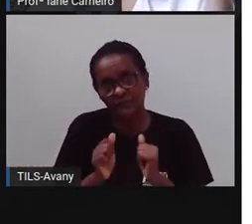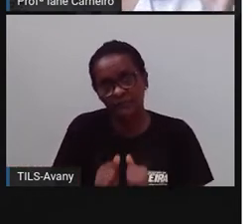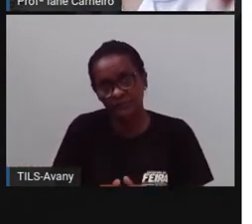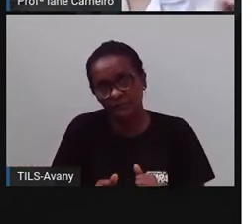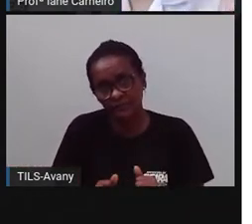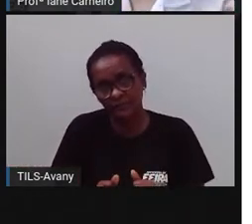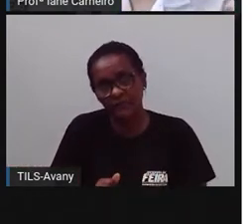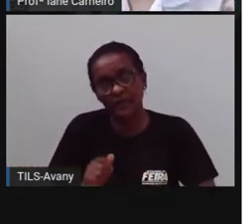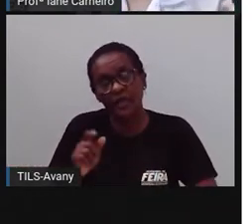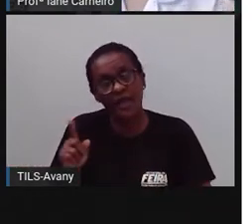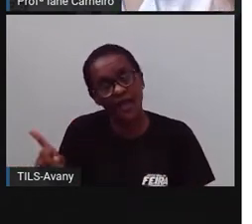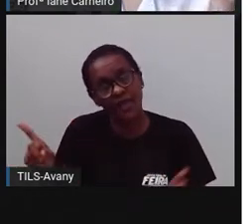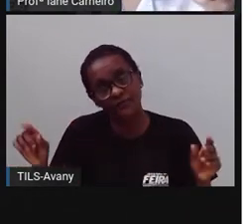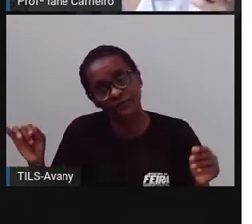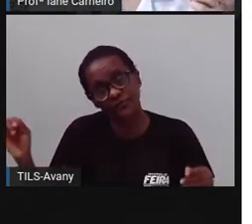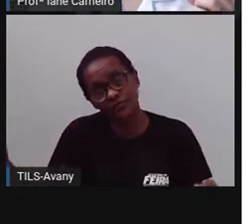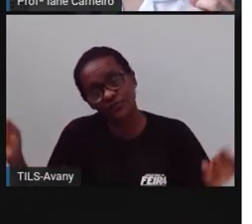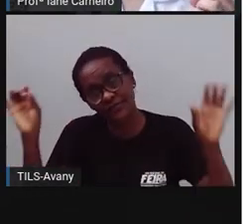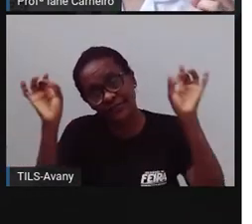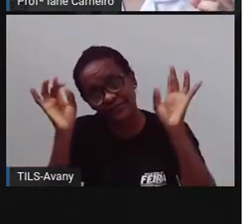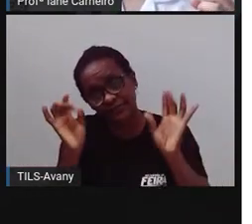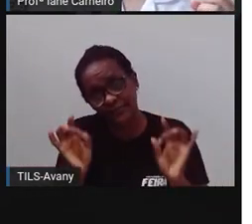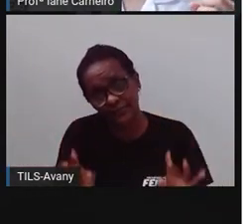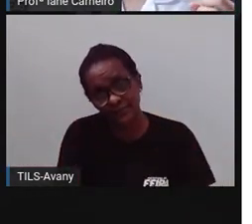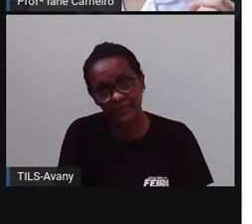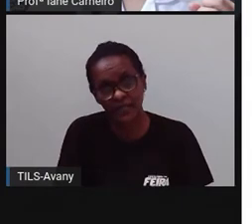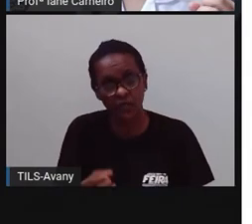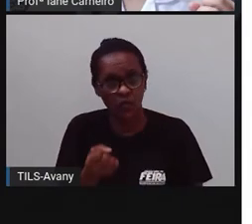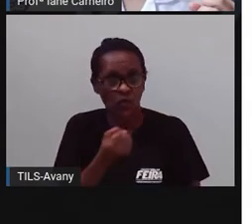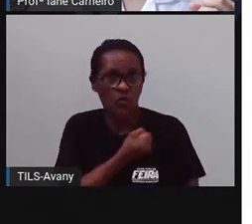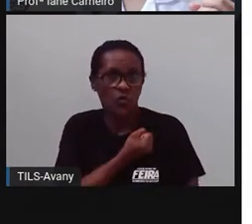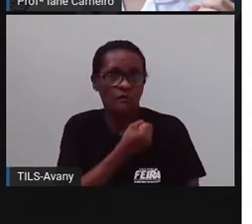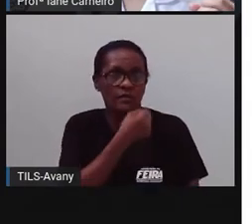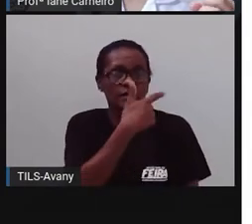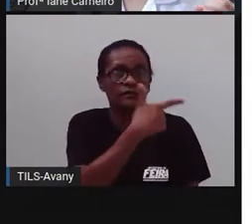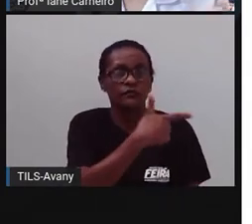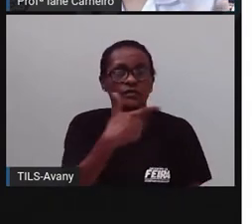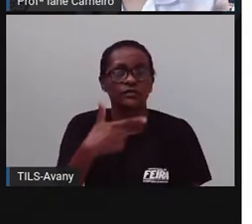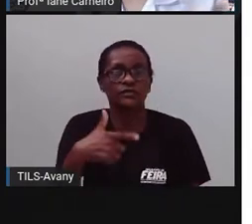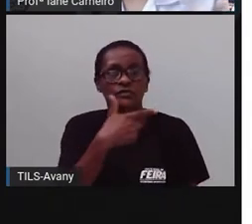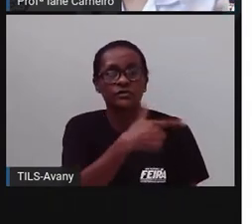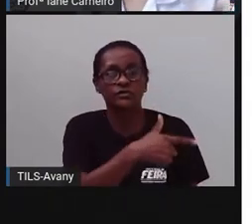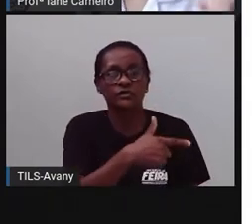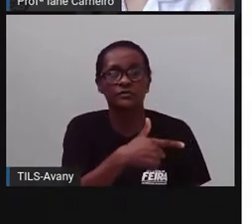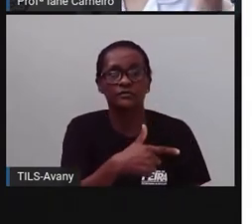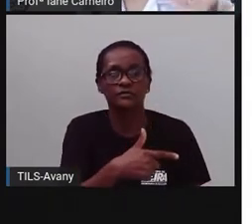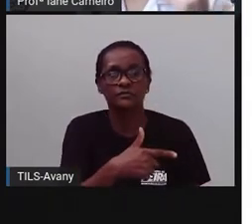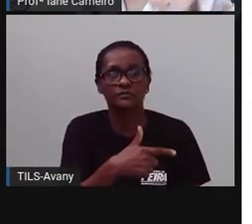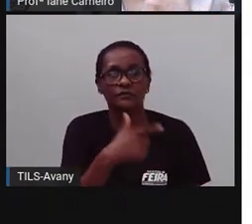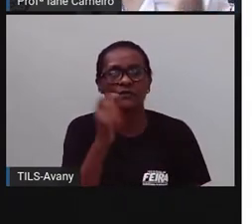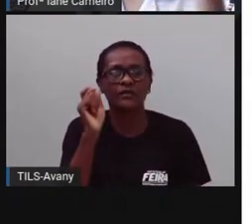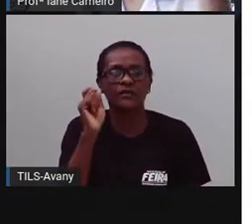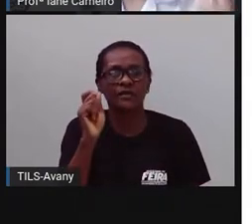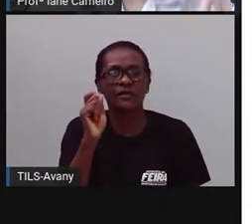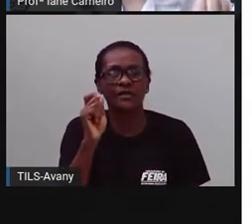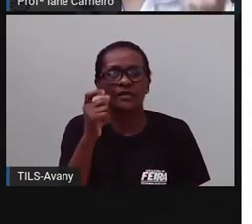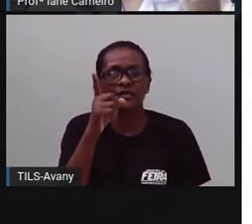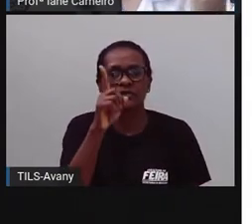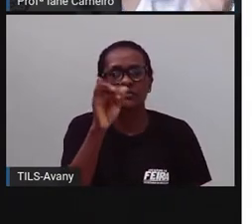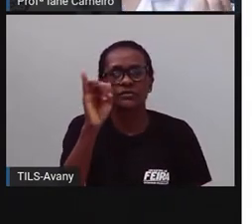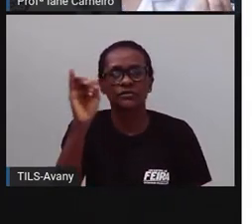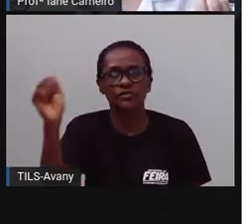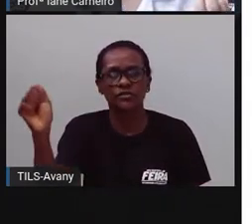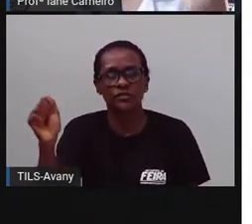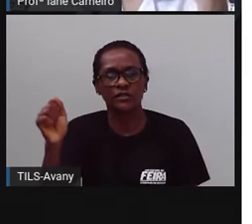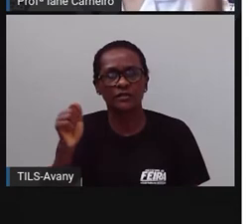vem convidamos as convidadas a é que tem o número 22 ó e tem a palavra na né isso aqui quer dizer a data